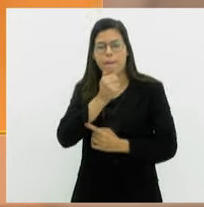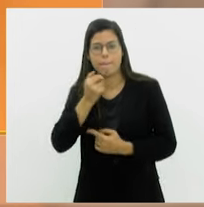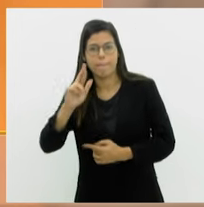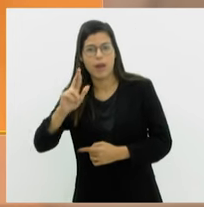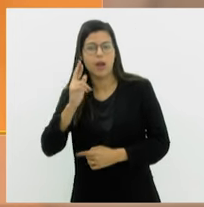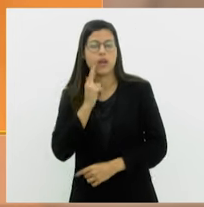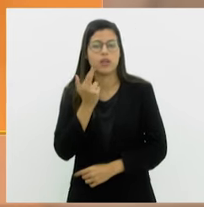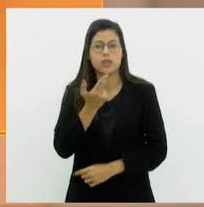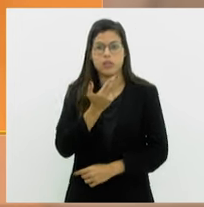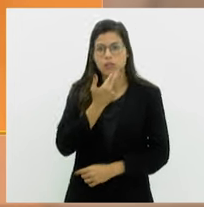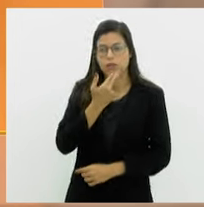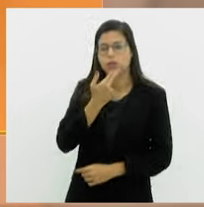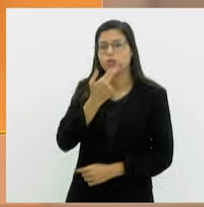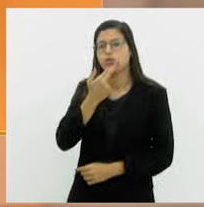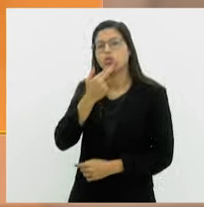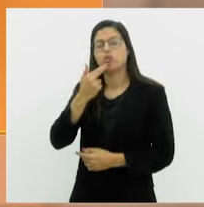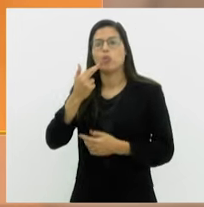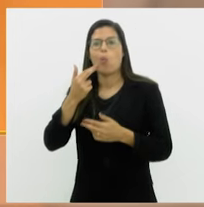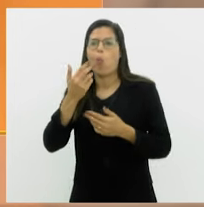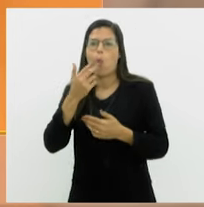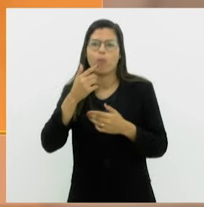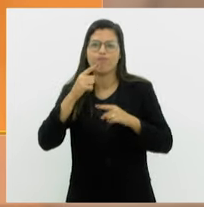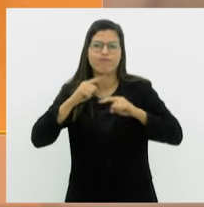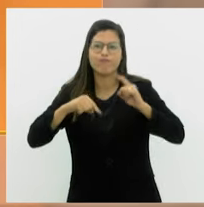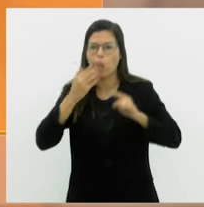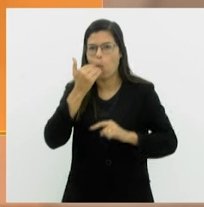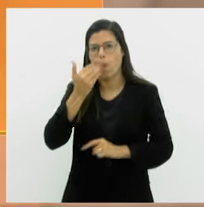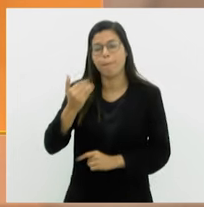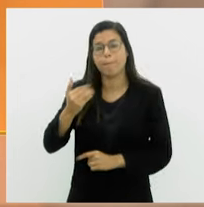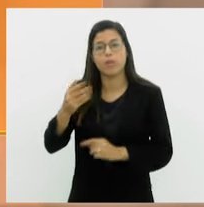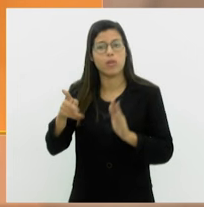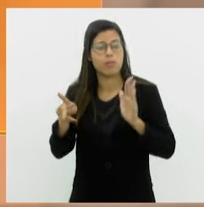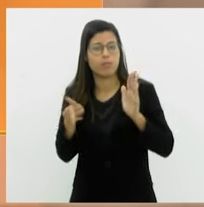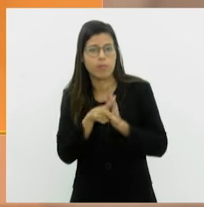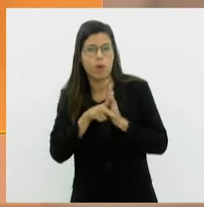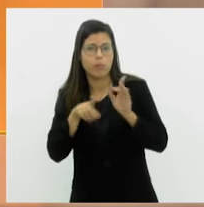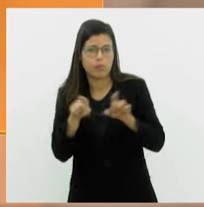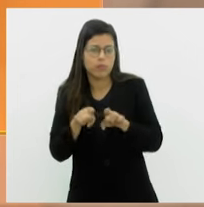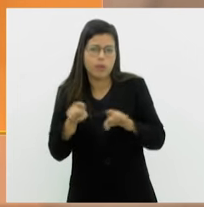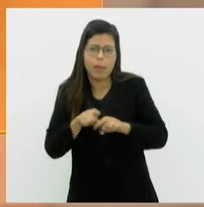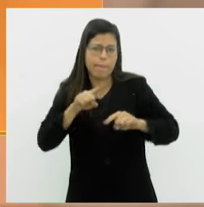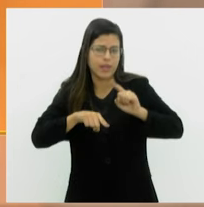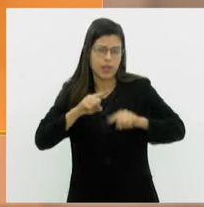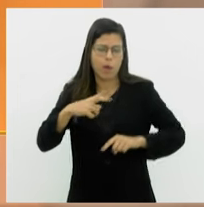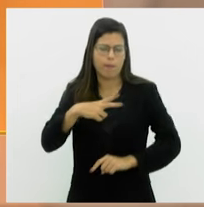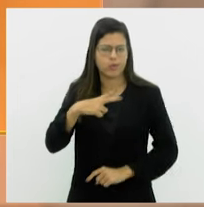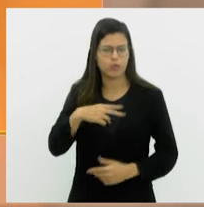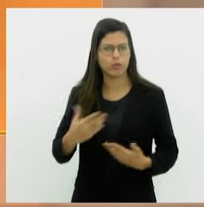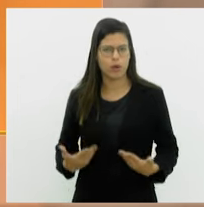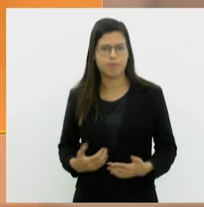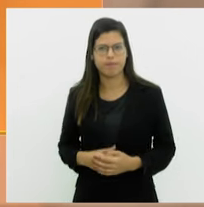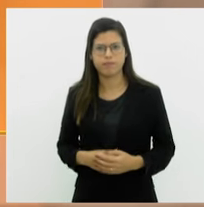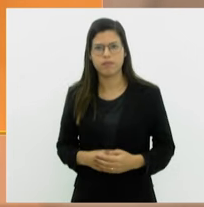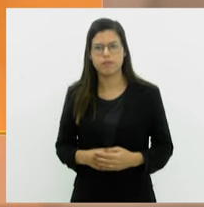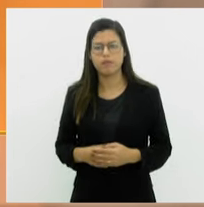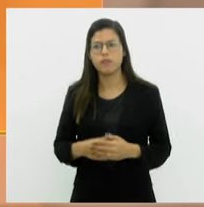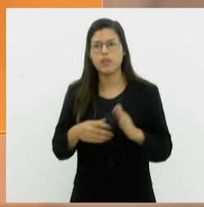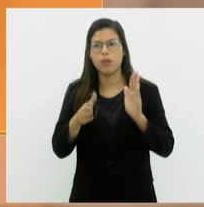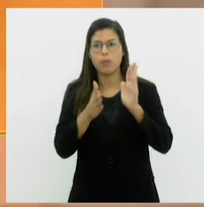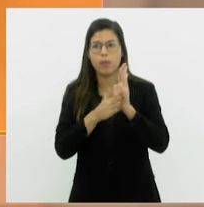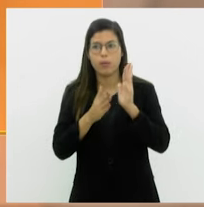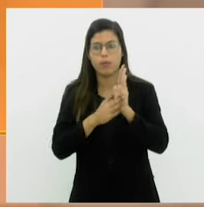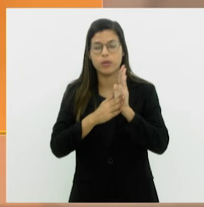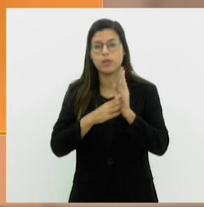alimentos para consumo próprio, bem como utensílios e objetos de uso pessoal. Em segunda discussão, proposta da